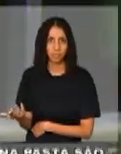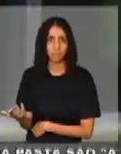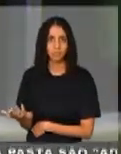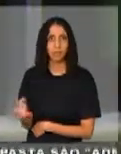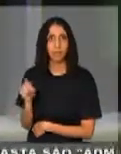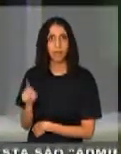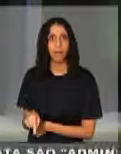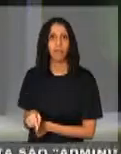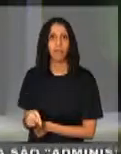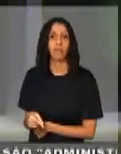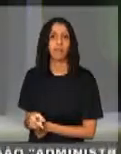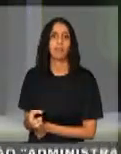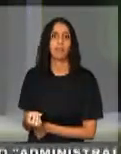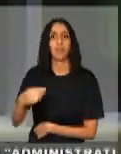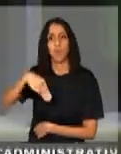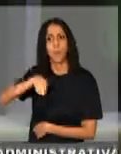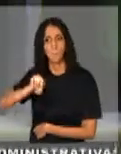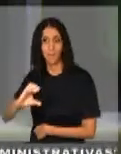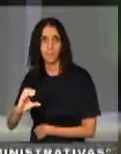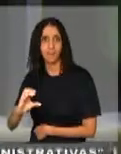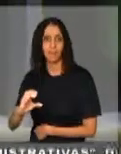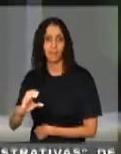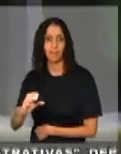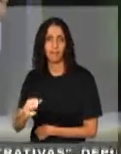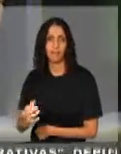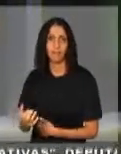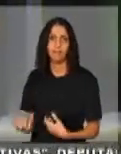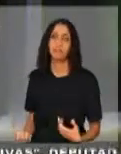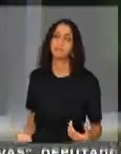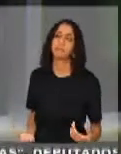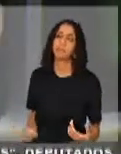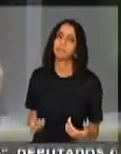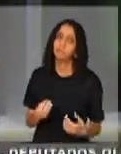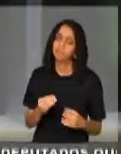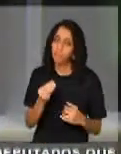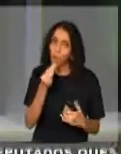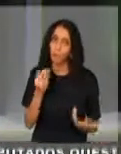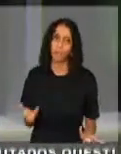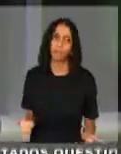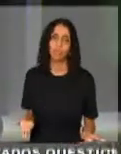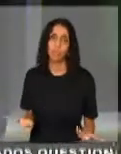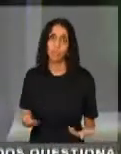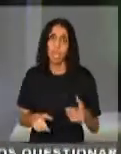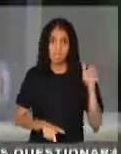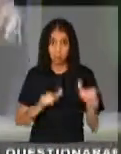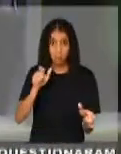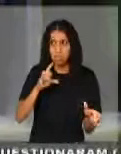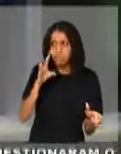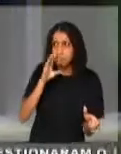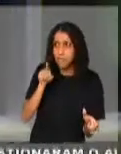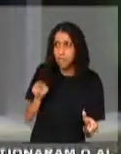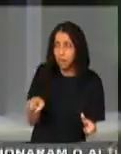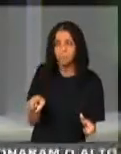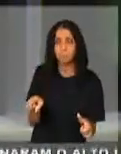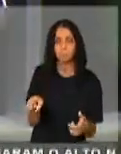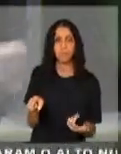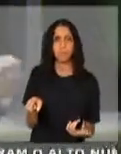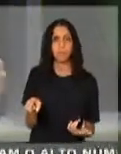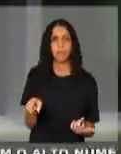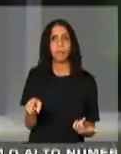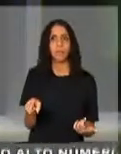ministérios, que é precisamente o Ministério da Educação. É óbvio que os brasileiros que assistiram, o conjunto